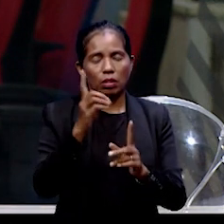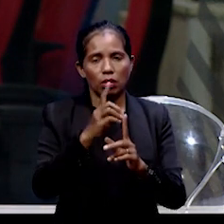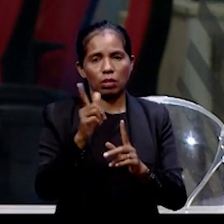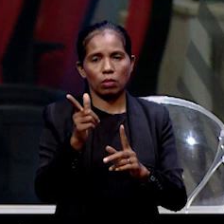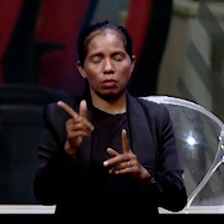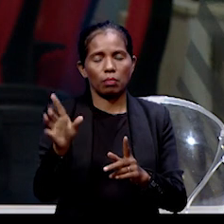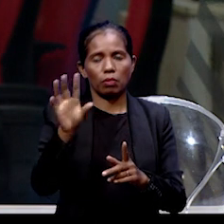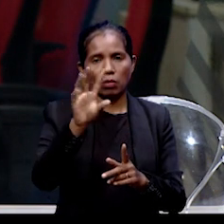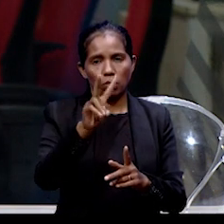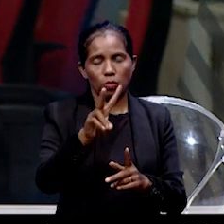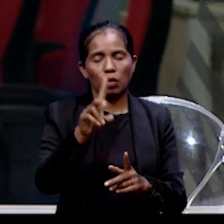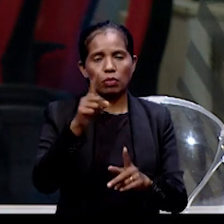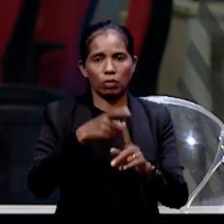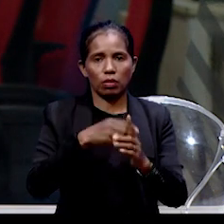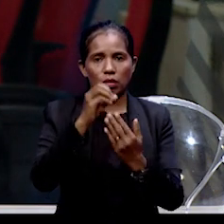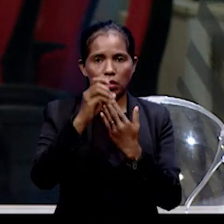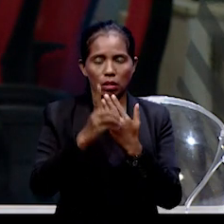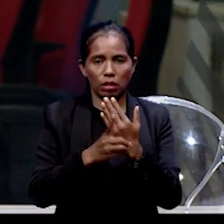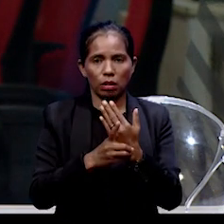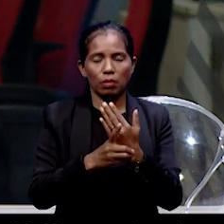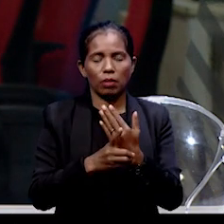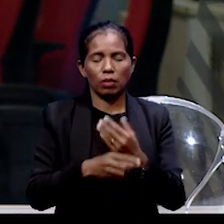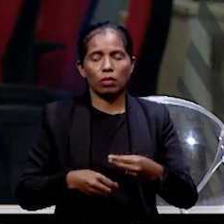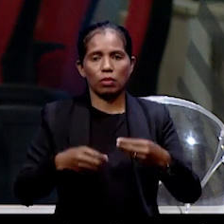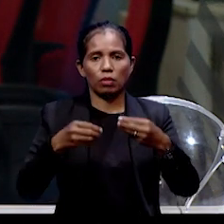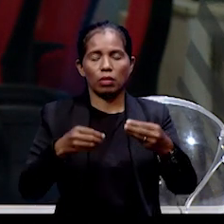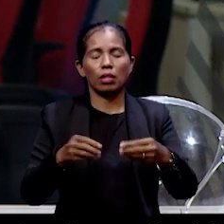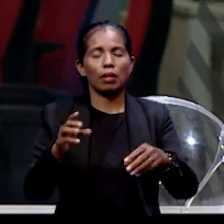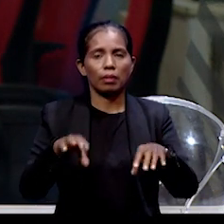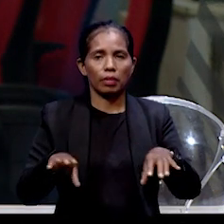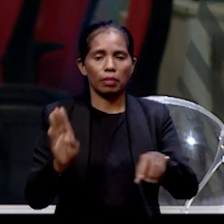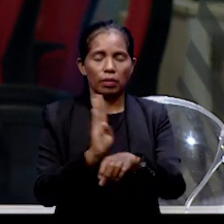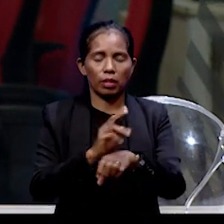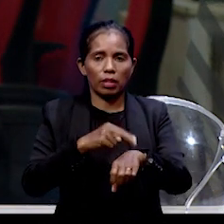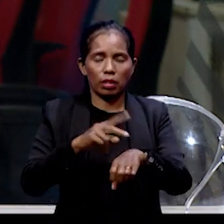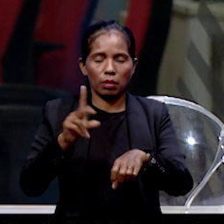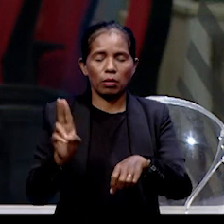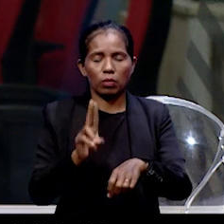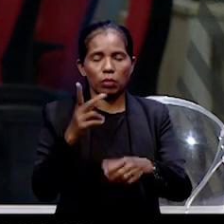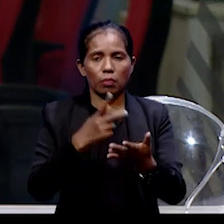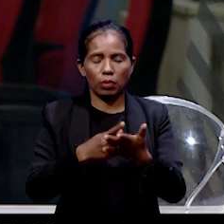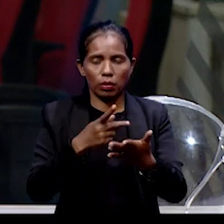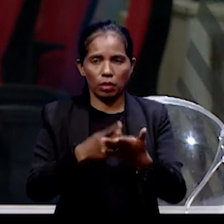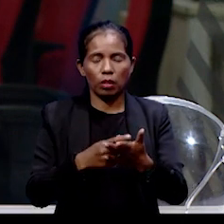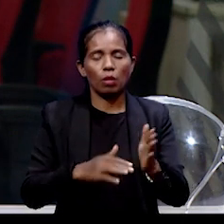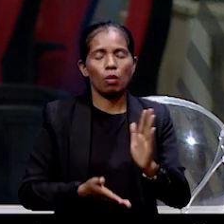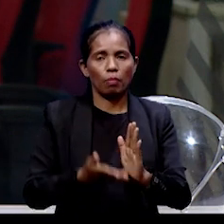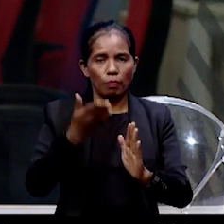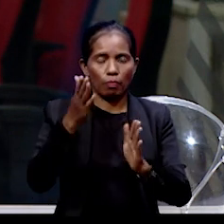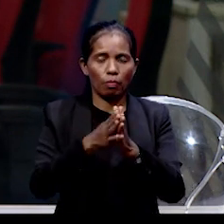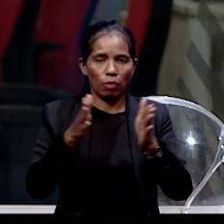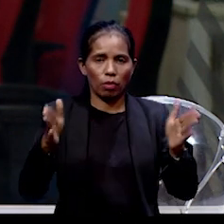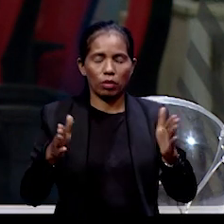ronulu resing rua fulan dezembro hodi permite empresa nacional bele executa projeto maior no